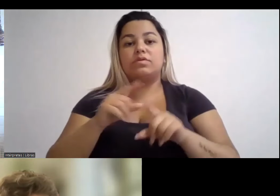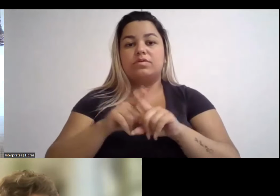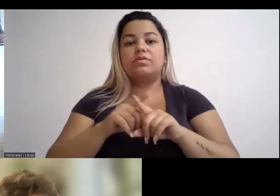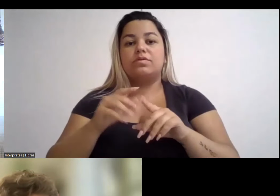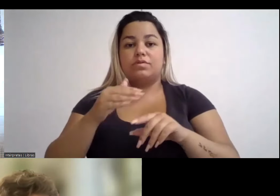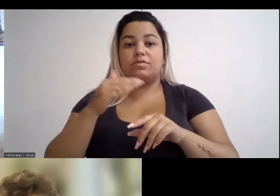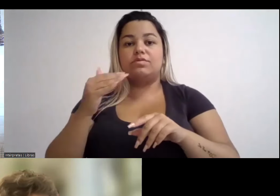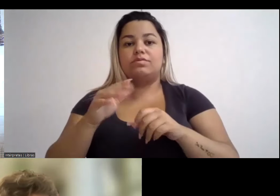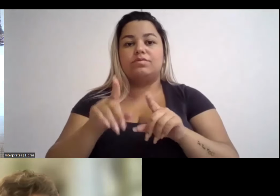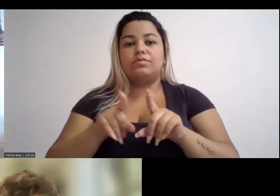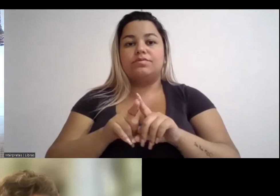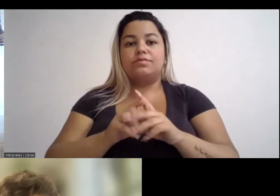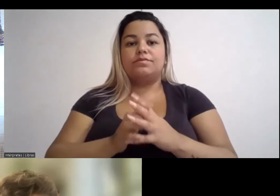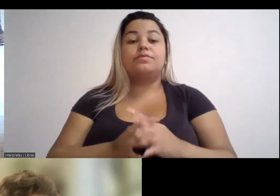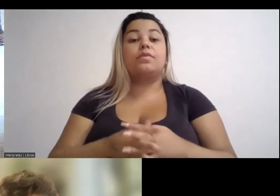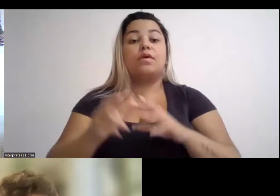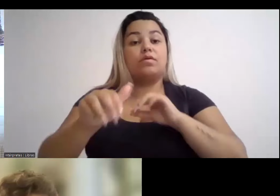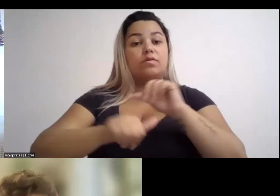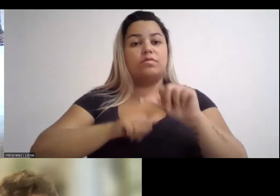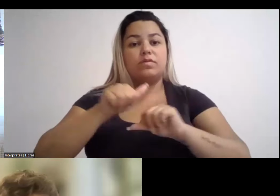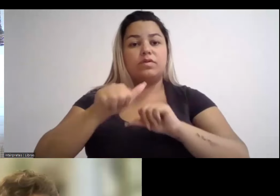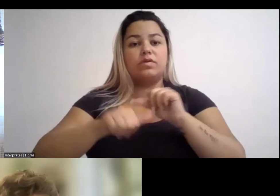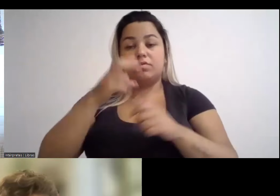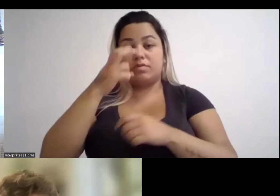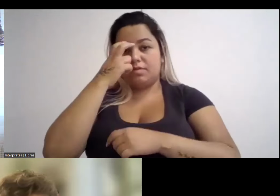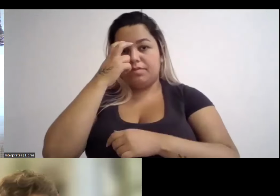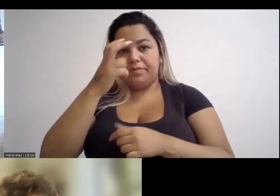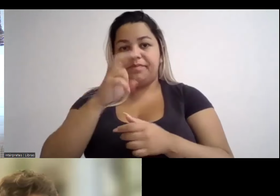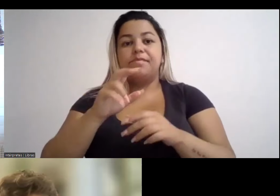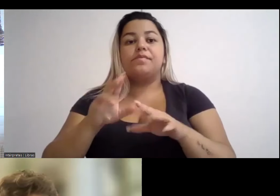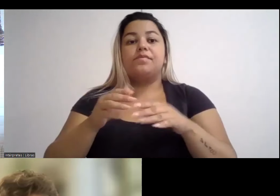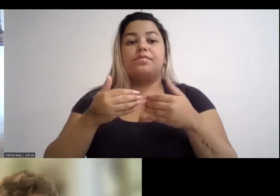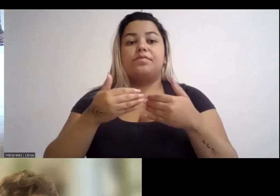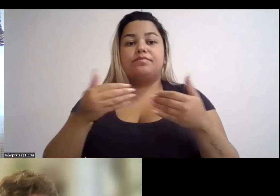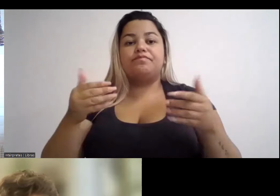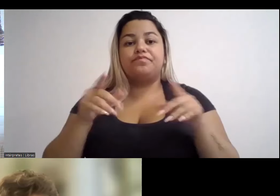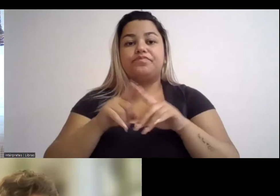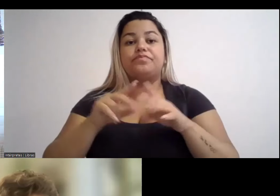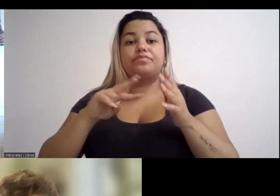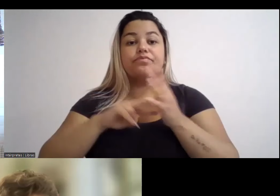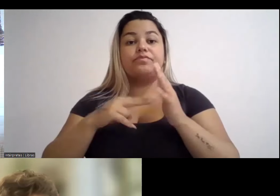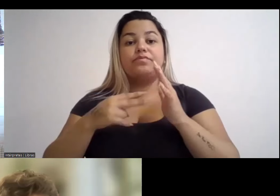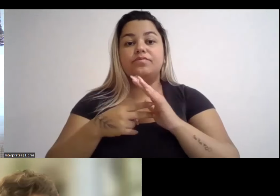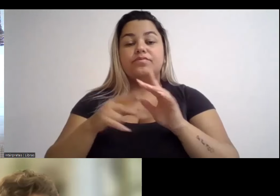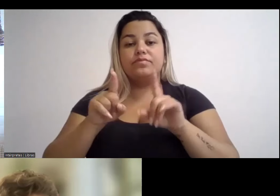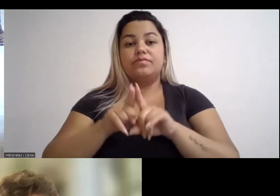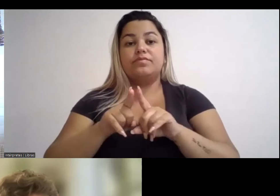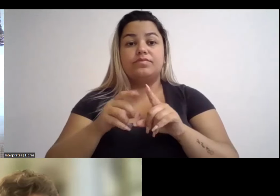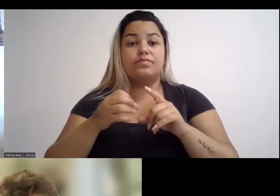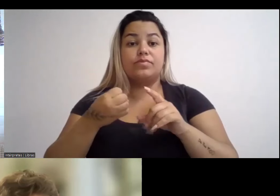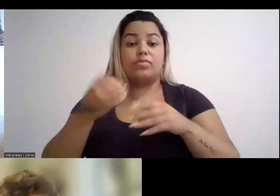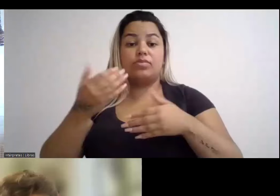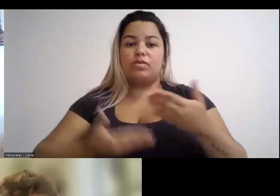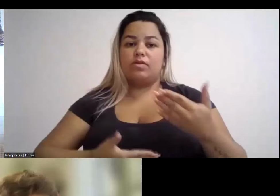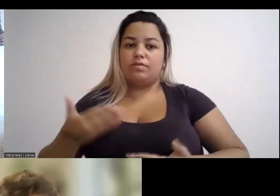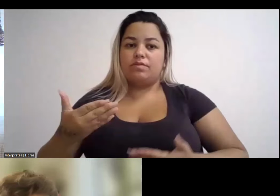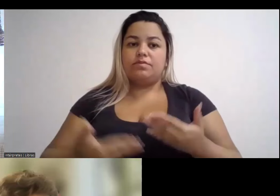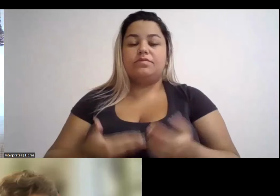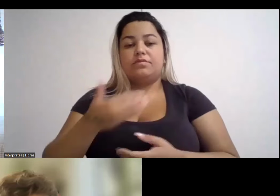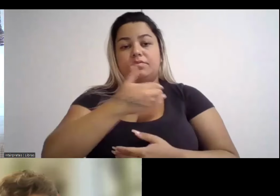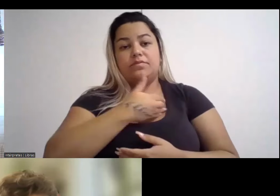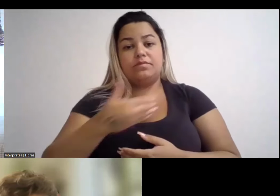já basta. A inovação cultural, enquanto inovação aberta, é simbólica do papel dos bens e serviços culturais para além